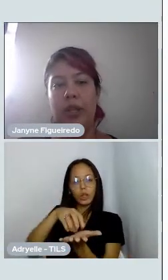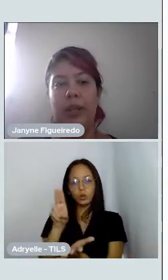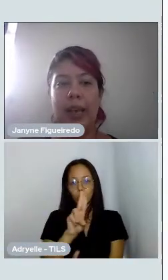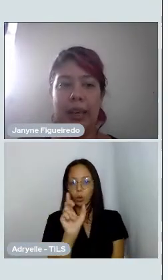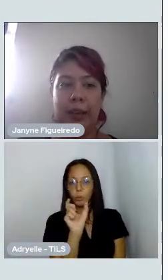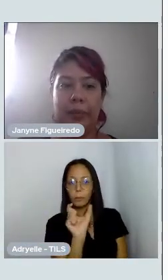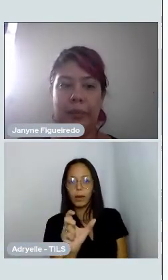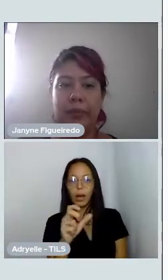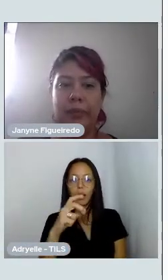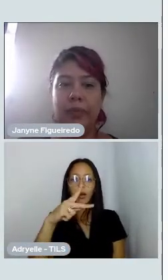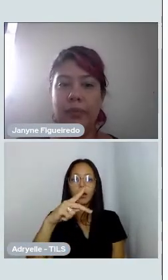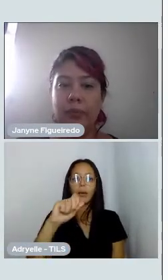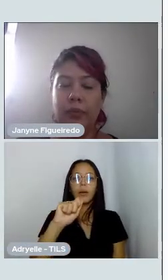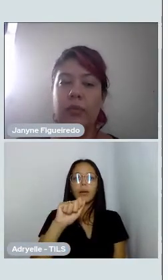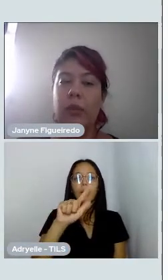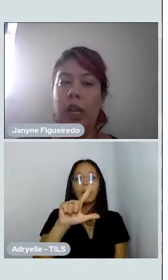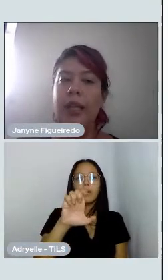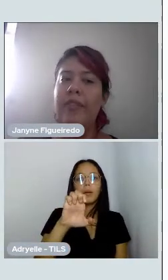Em volta tem